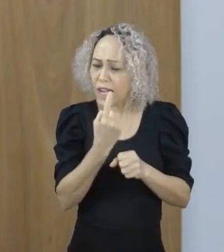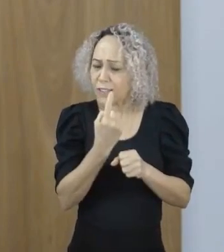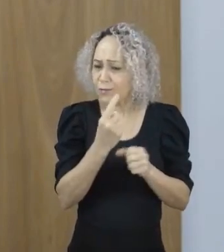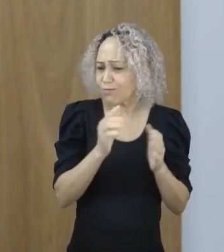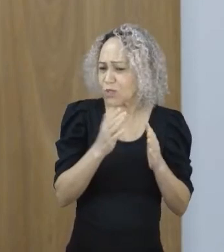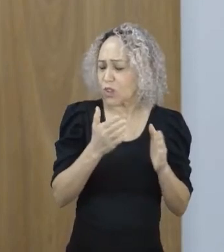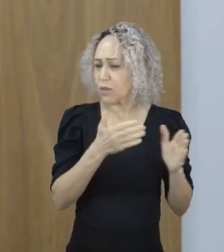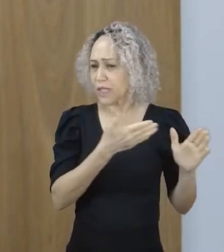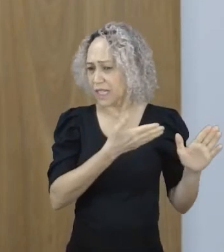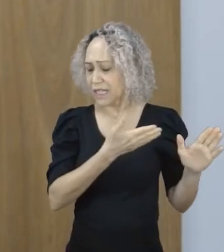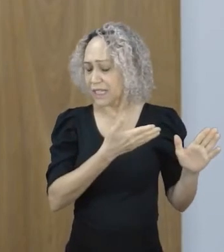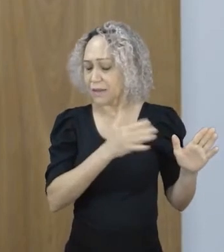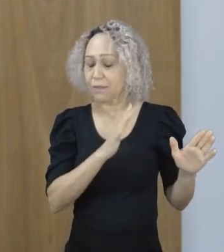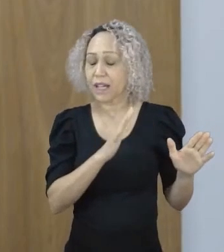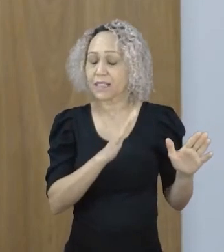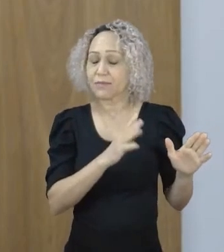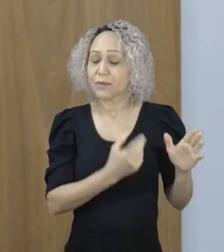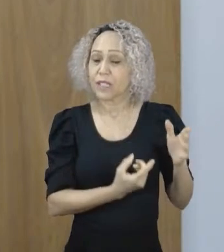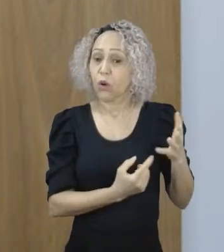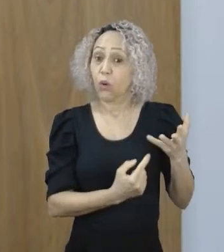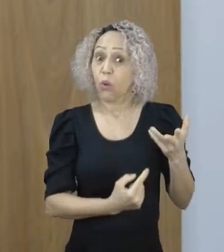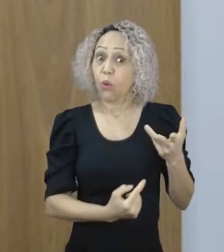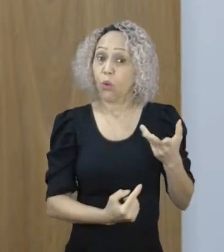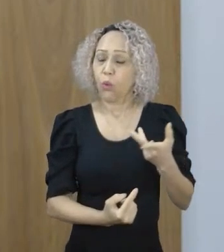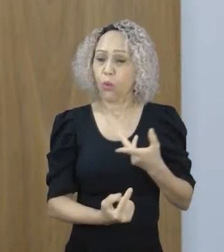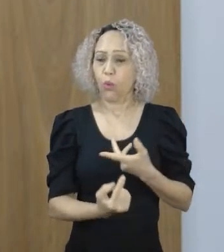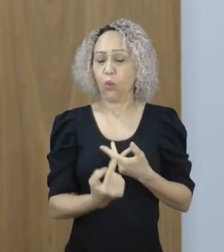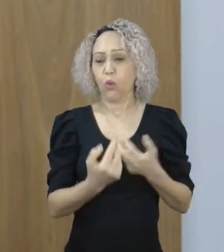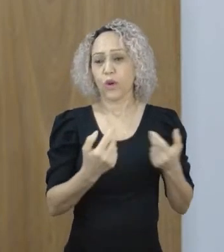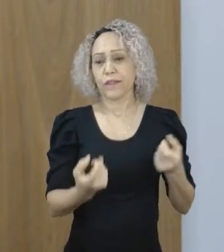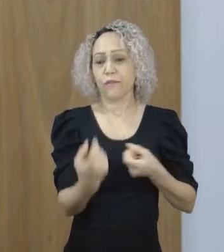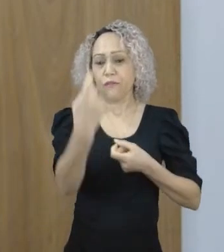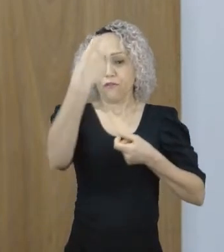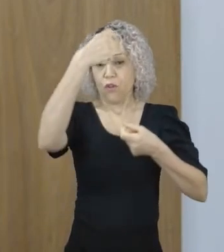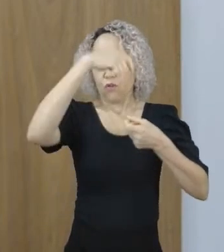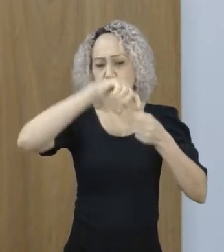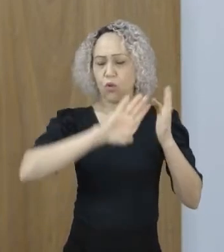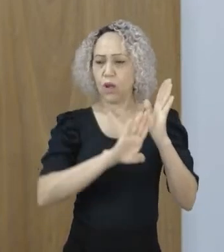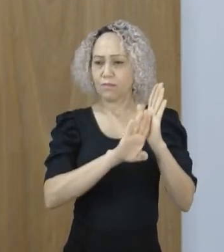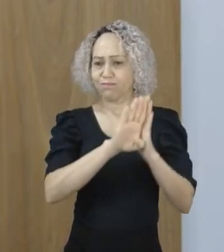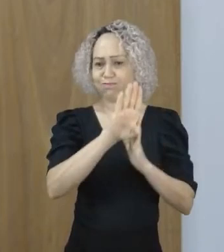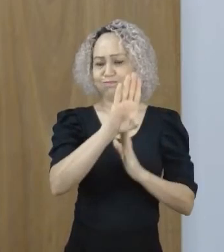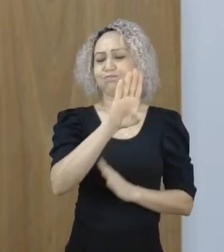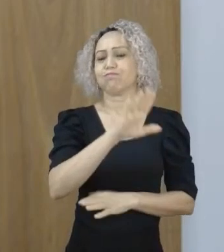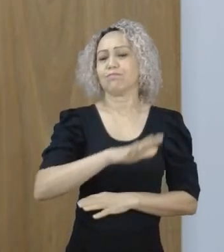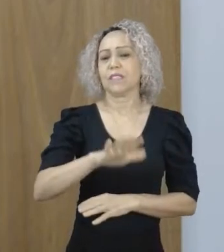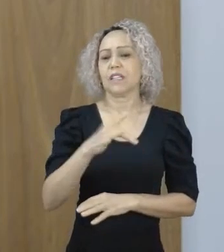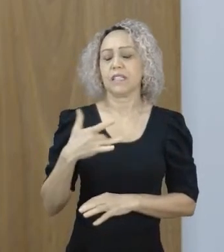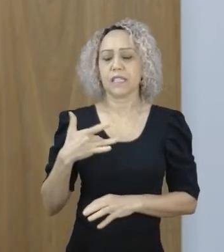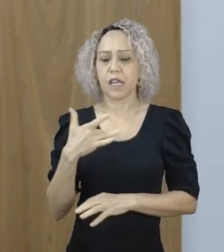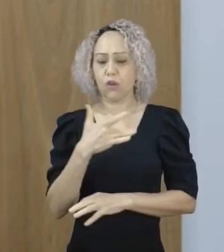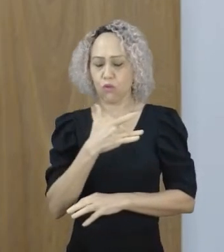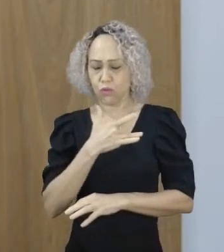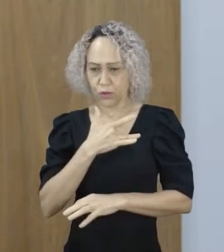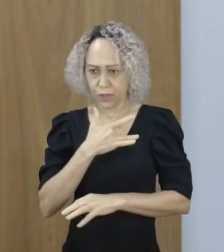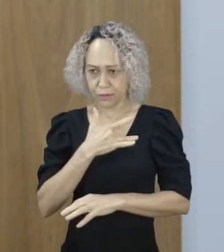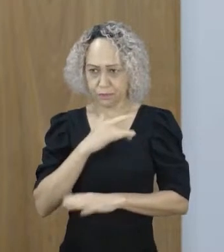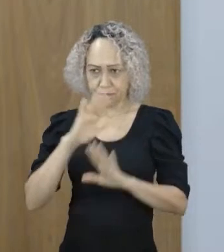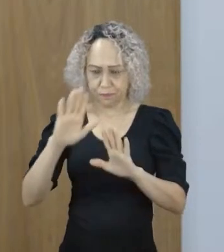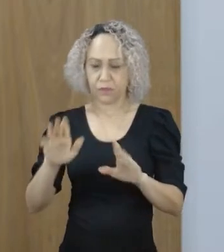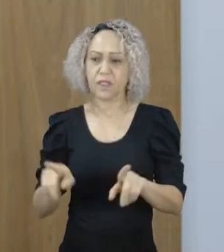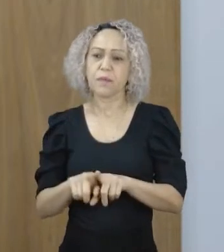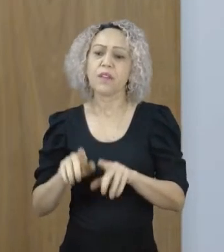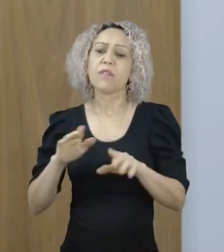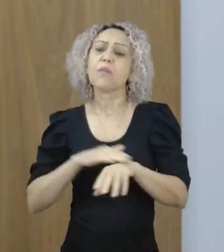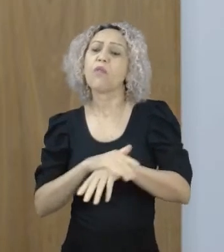ter credibilidade nesse processo. Perfeito. Deputado, a gente vai entrar agora falando um pouquinho sobre farmácia popular. A